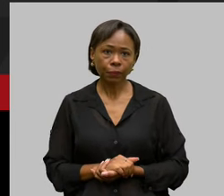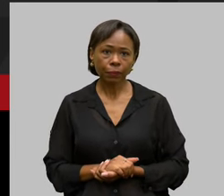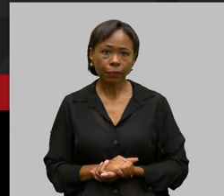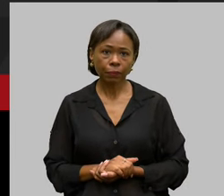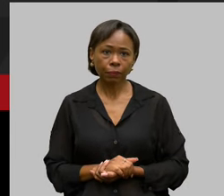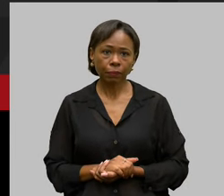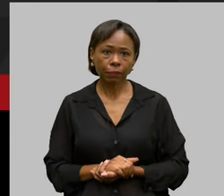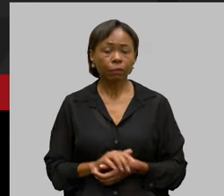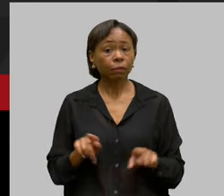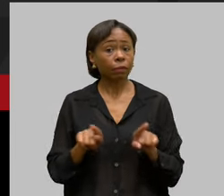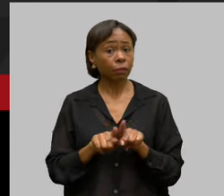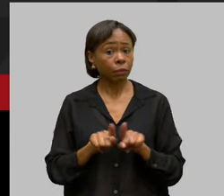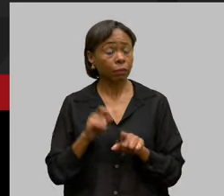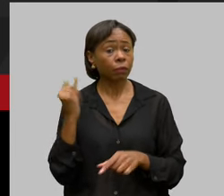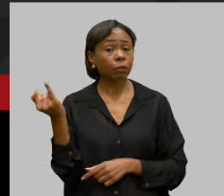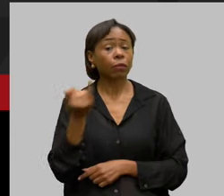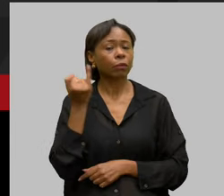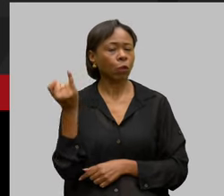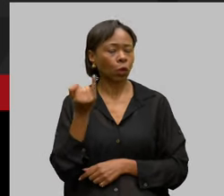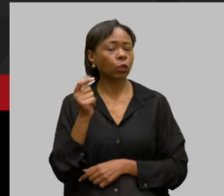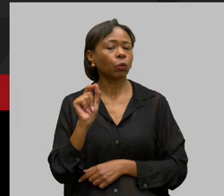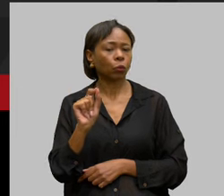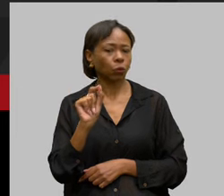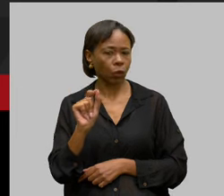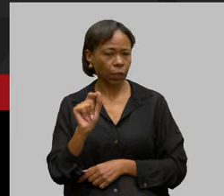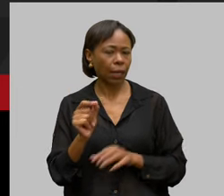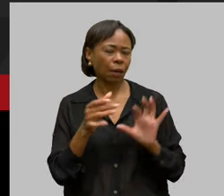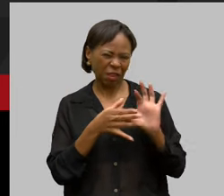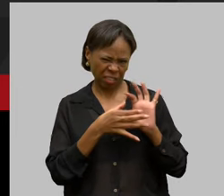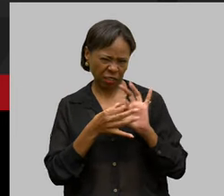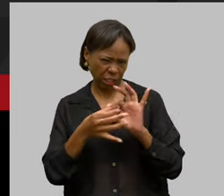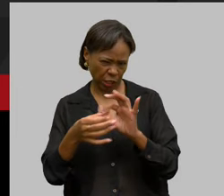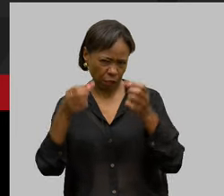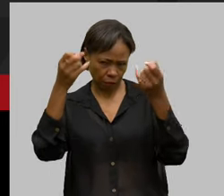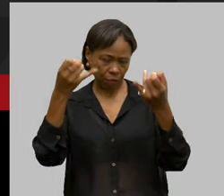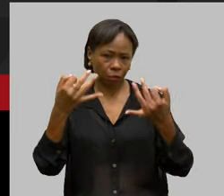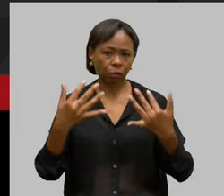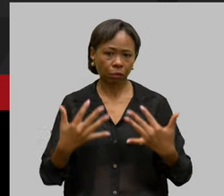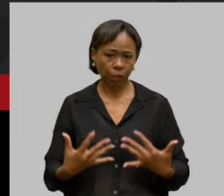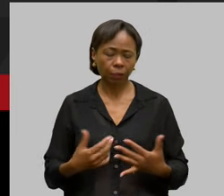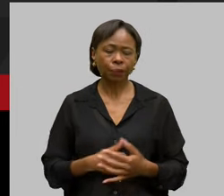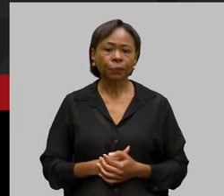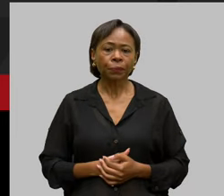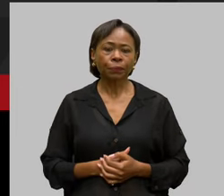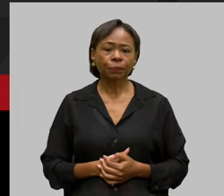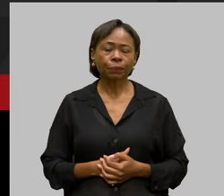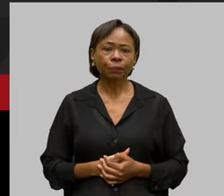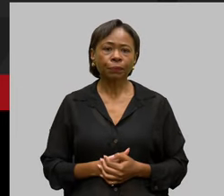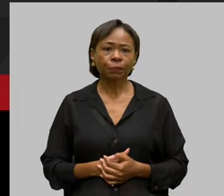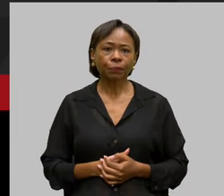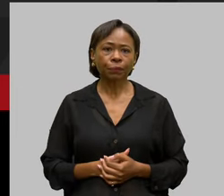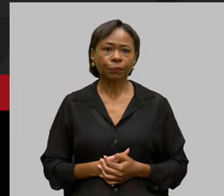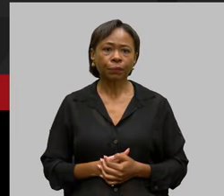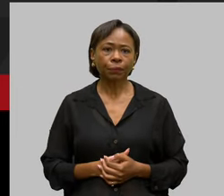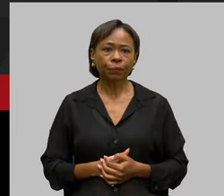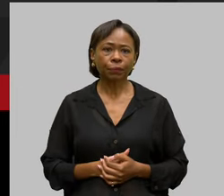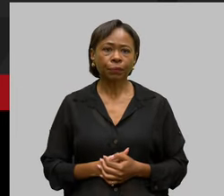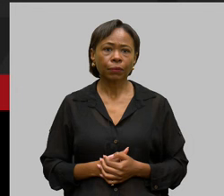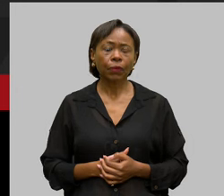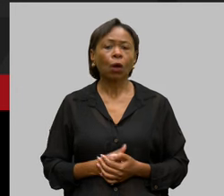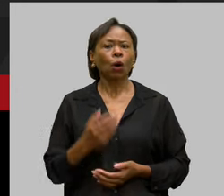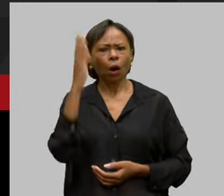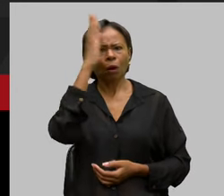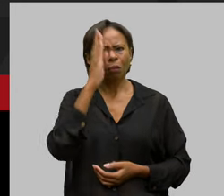janela também que é importante trazer um parêntese né de contextualização nisso como como um pano de fundo uma maior longevidade da população brasileira um